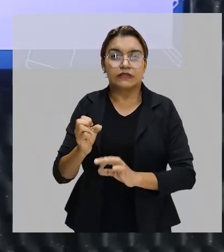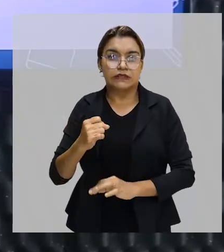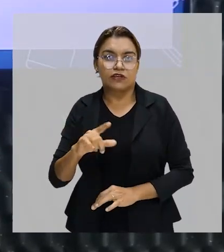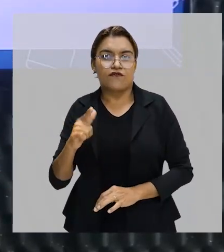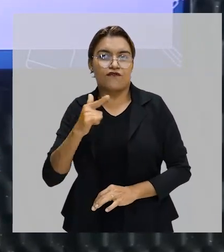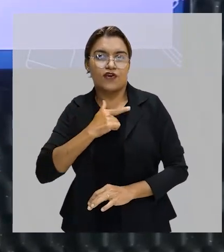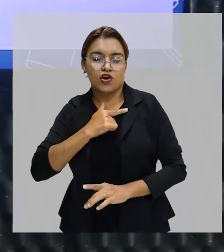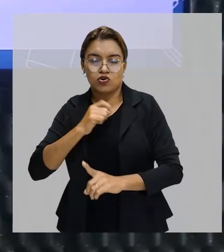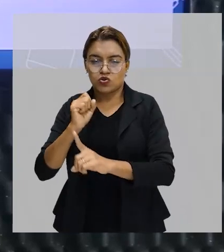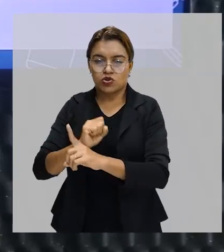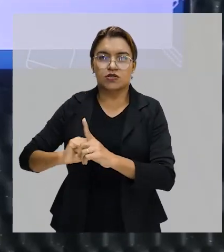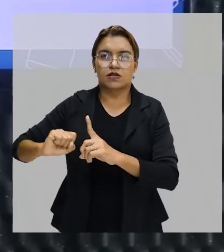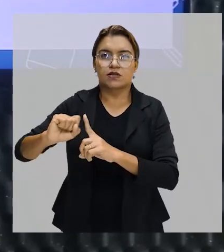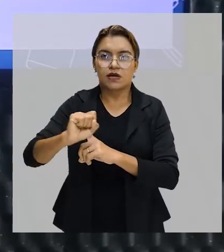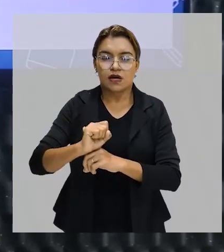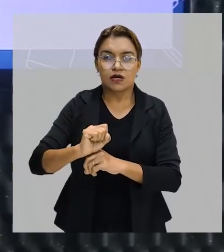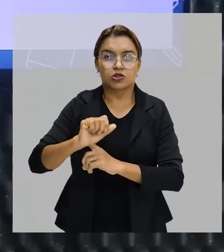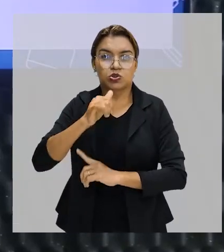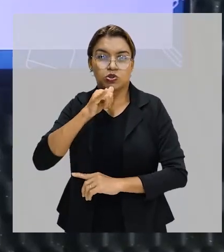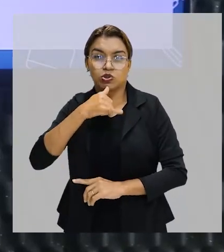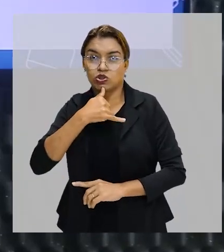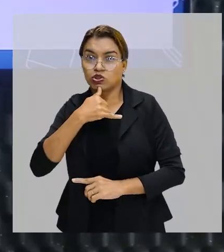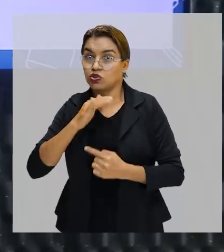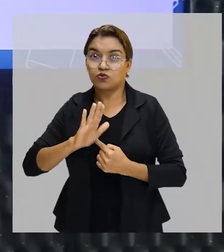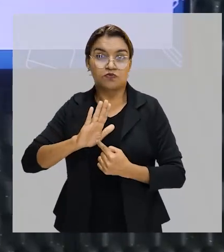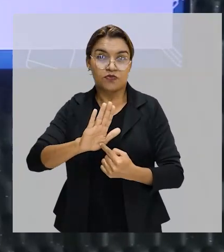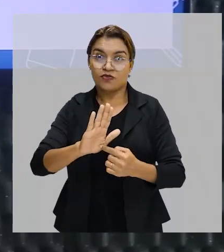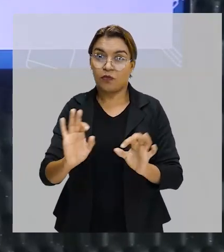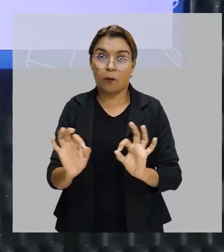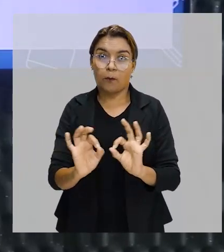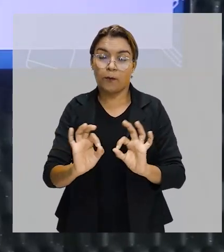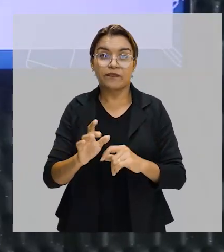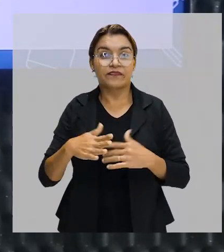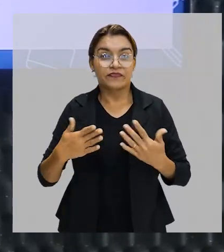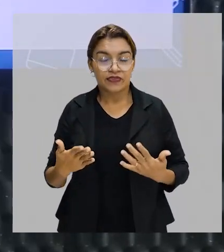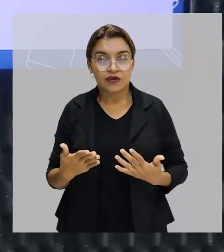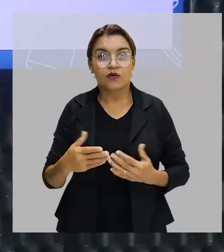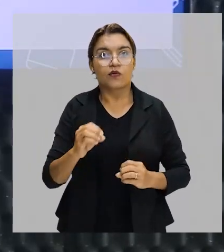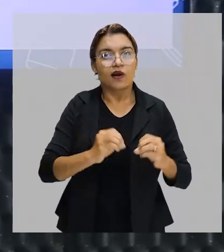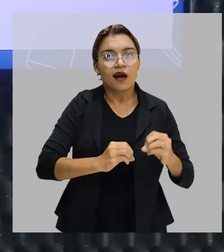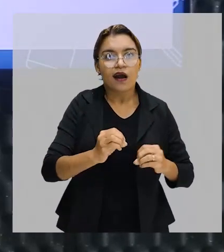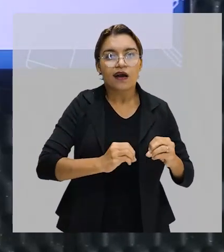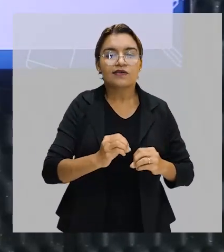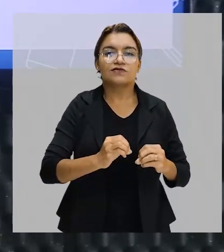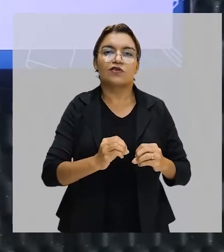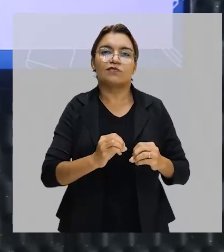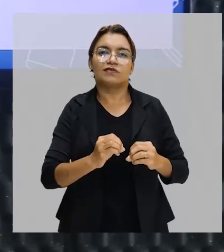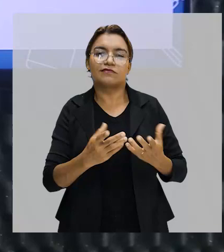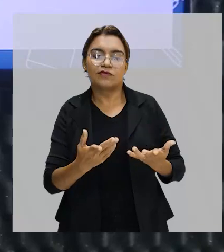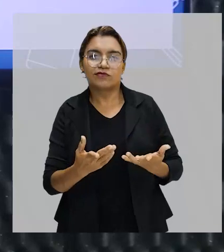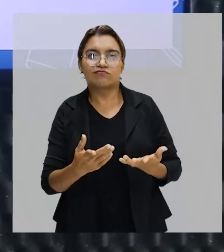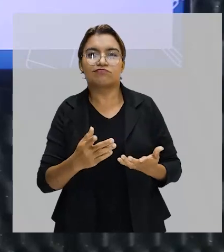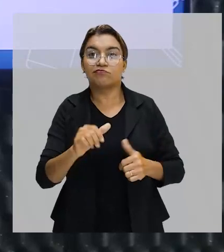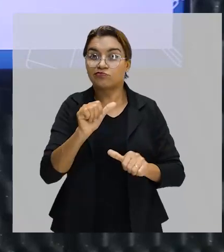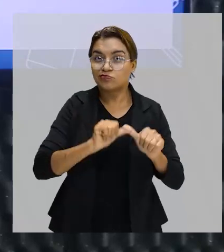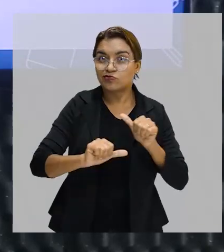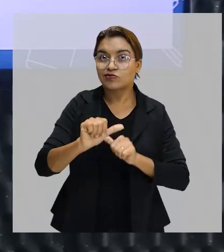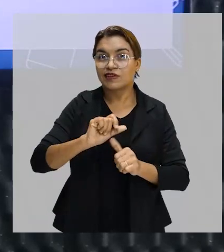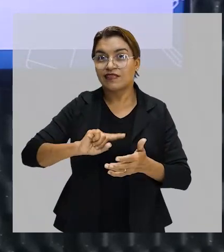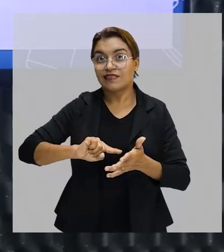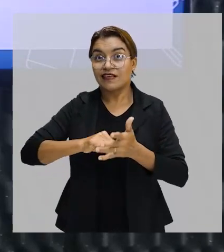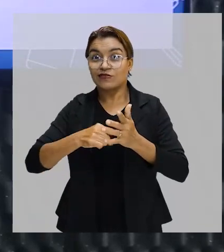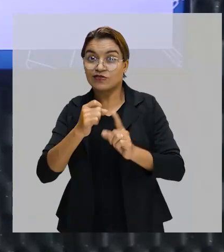na sociedade, aquilo que era triste, não aparecia. Então as obras foram se construindo, fazendo essa denúncia social.